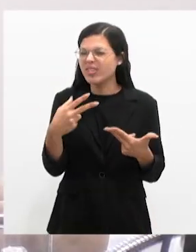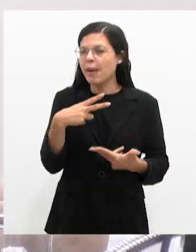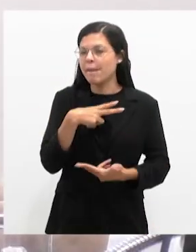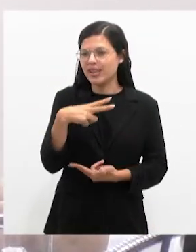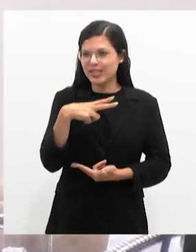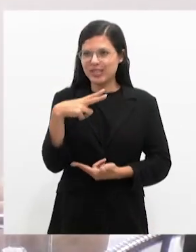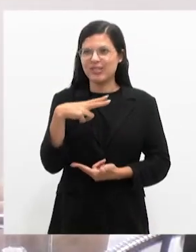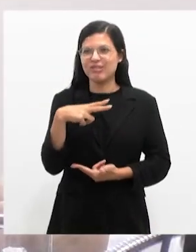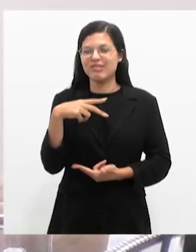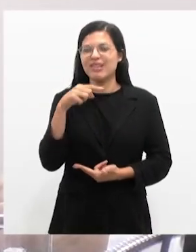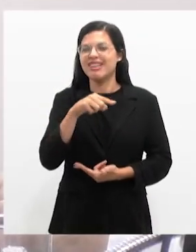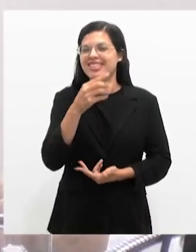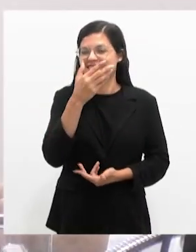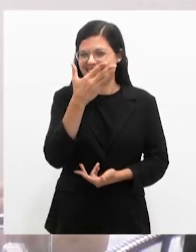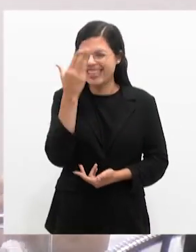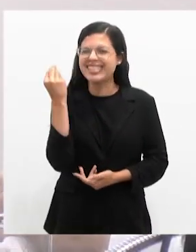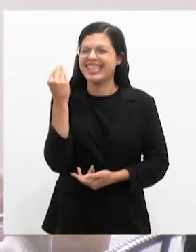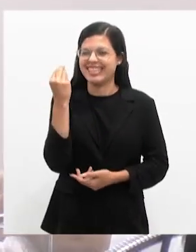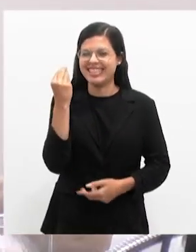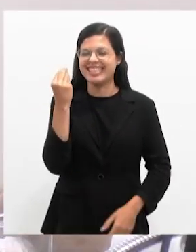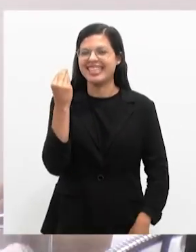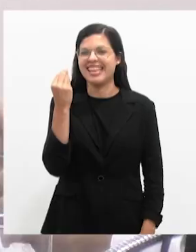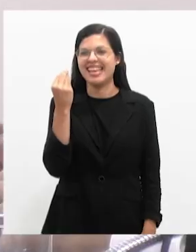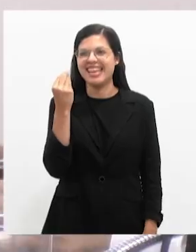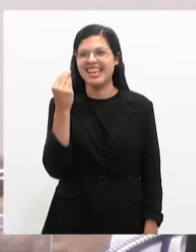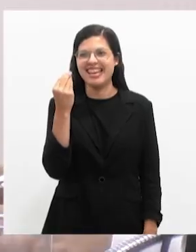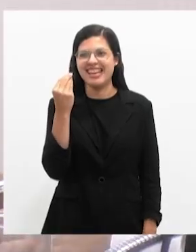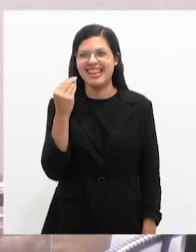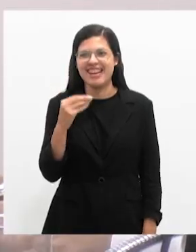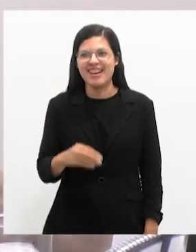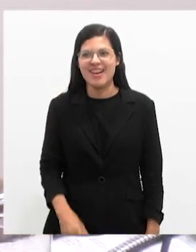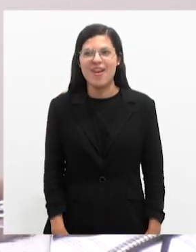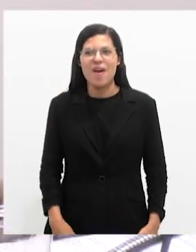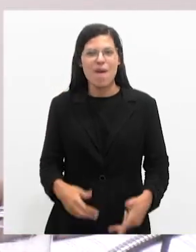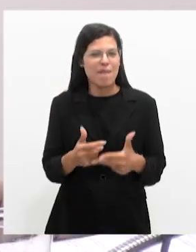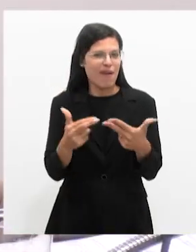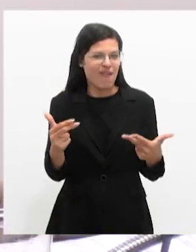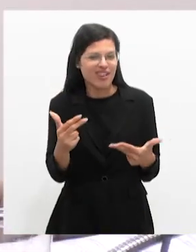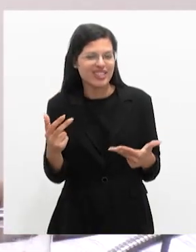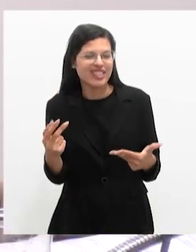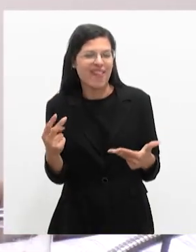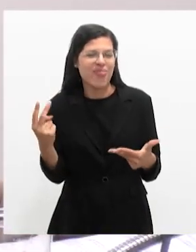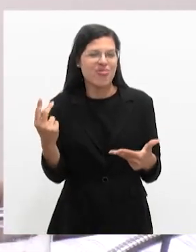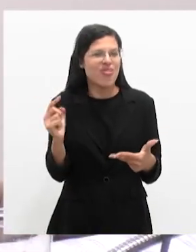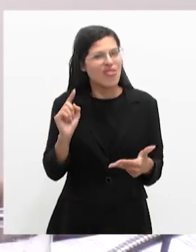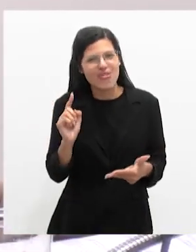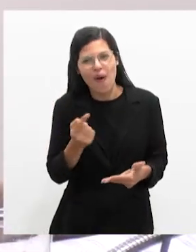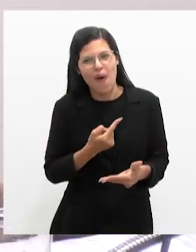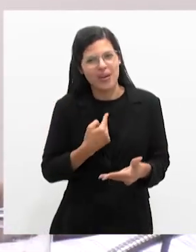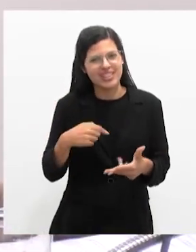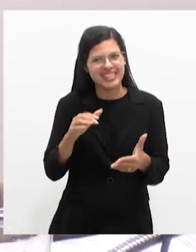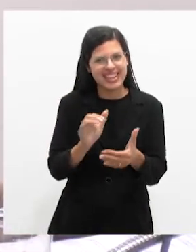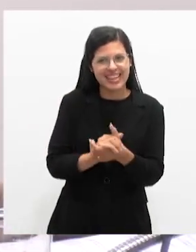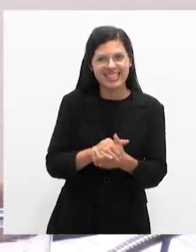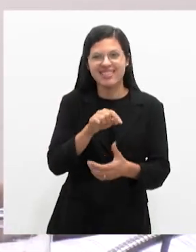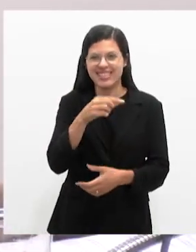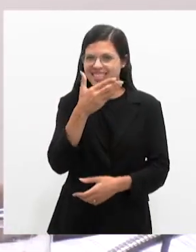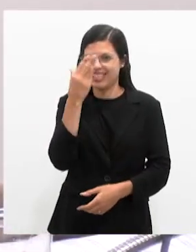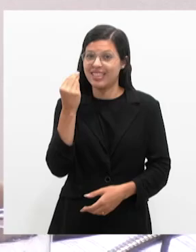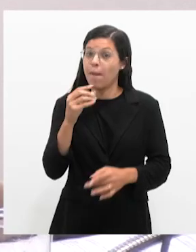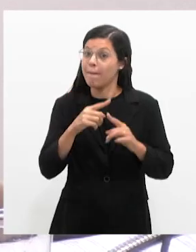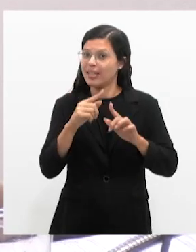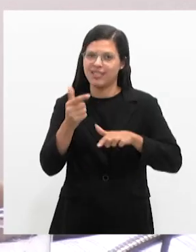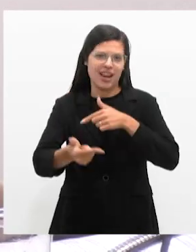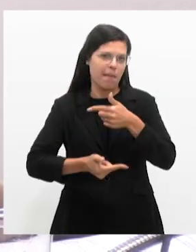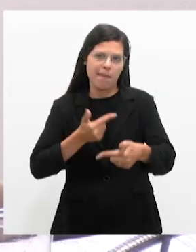você teria esquecido. Ou seja, se fosse uma coisa também, nossa... né? O que ela tem absoluta razão. Você teria, mas do trabalho você